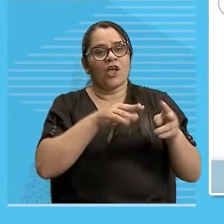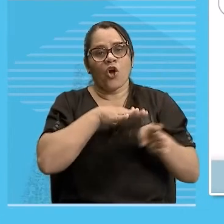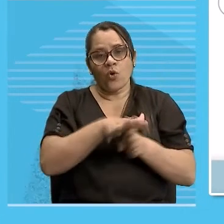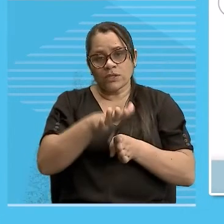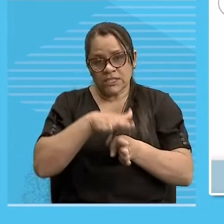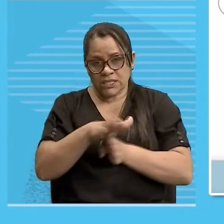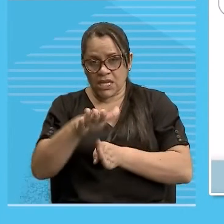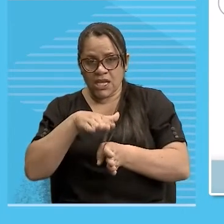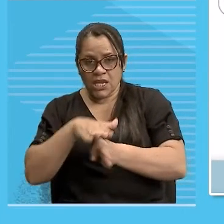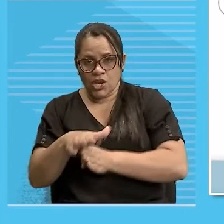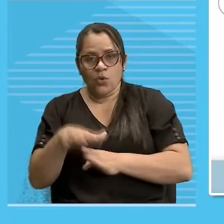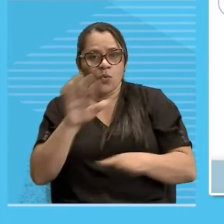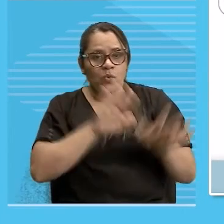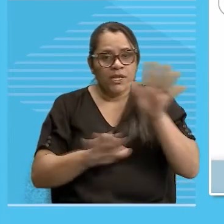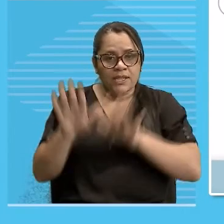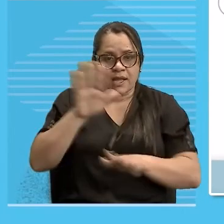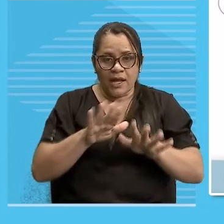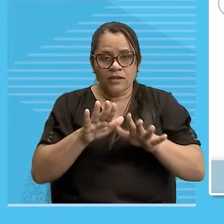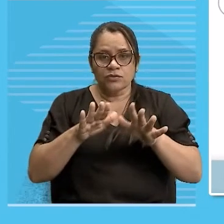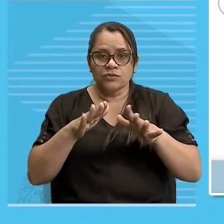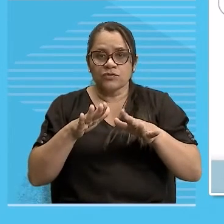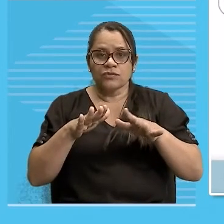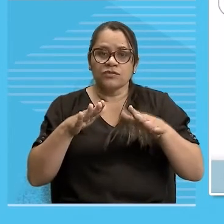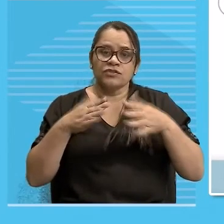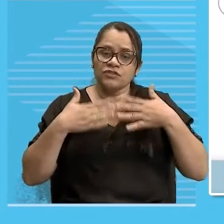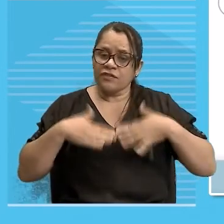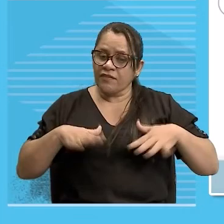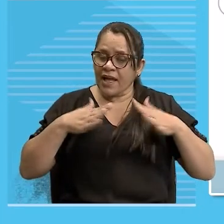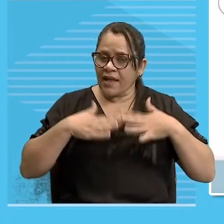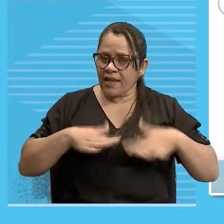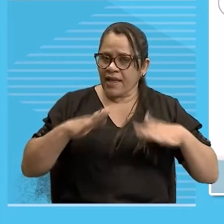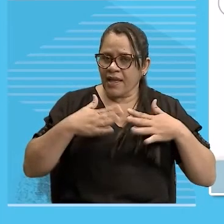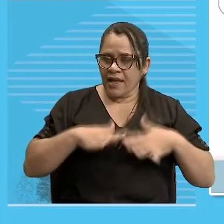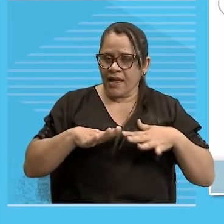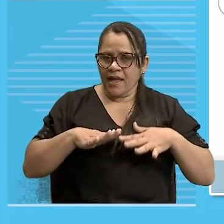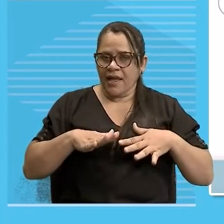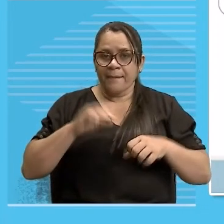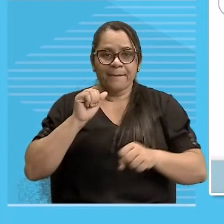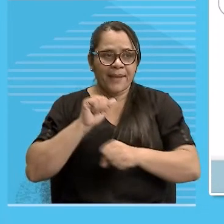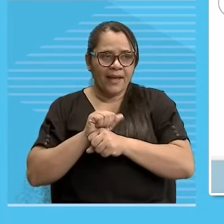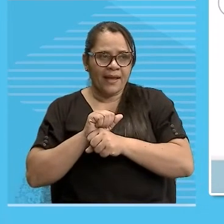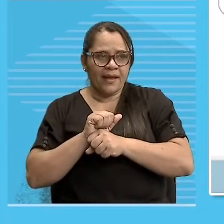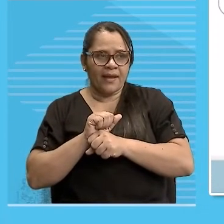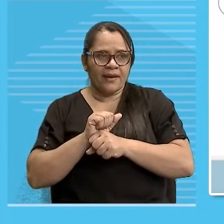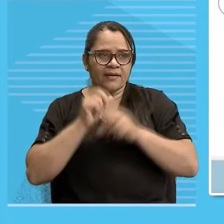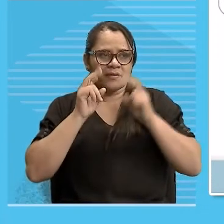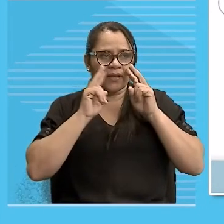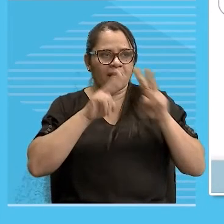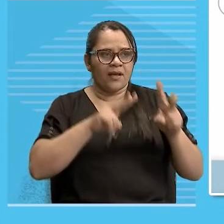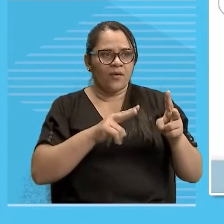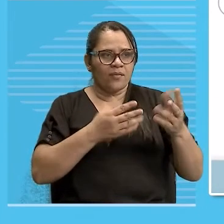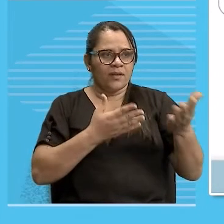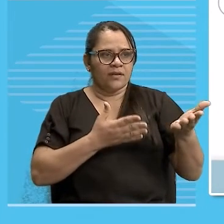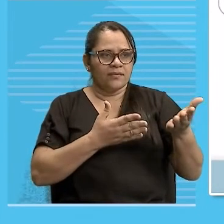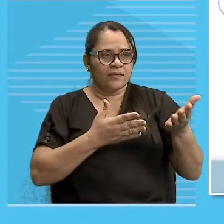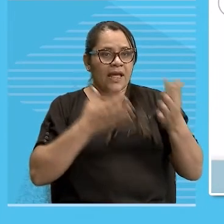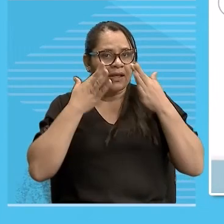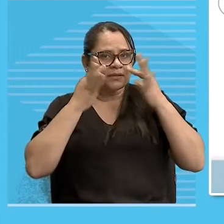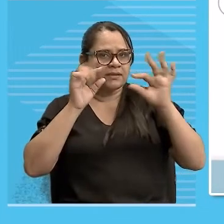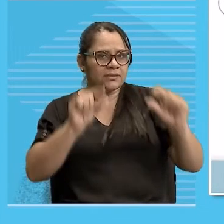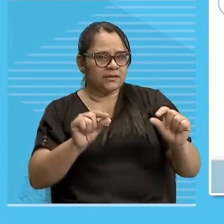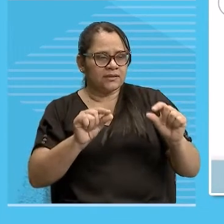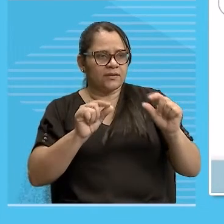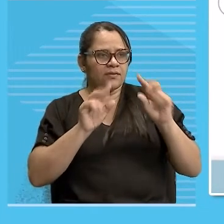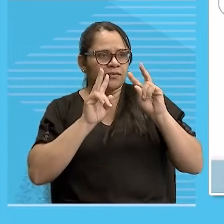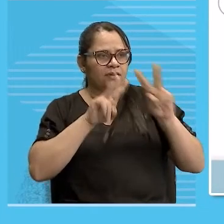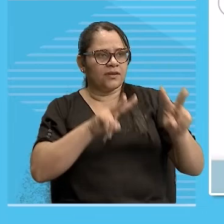advertência. Cuidado, devagar, calma, atenção, fogo, pare. Aqui já trazendo, a partir do valor semântico, ou seja, da ideia